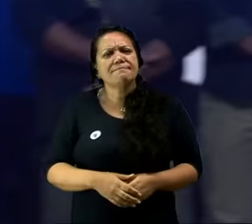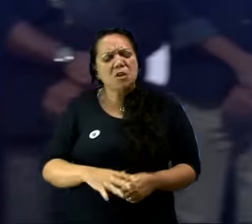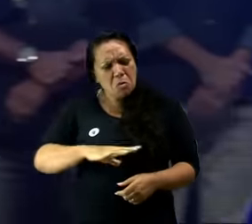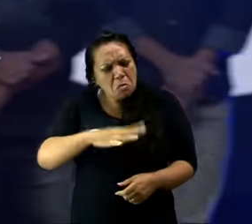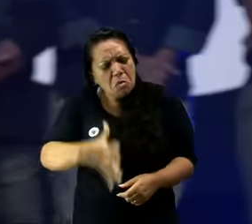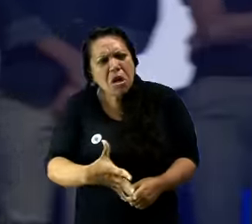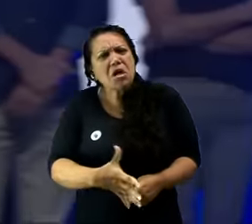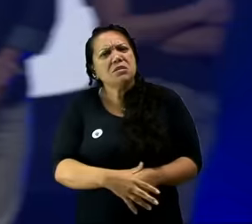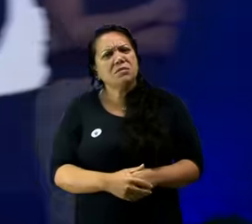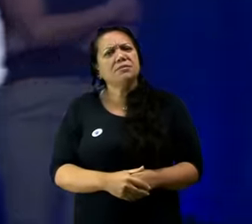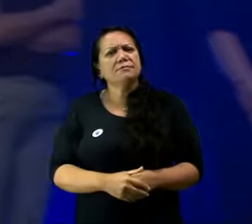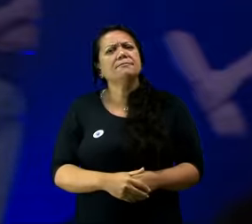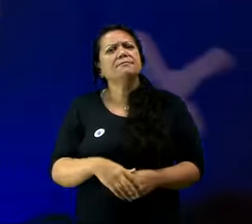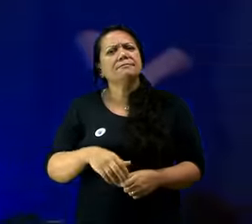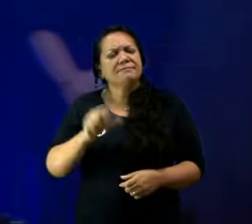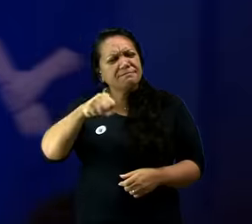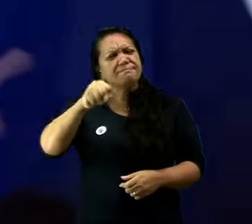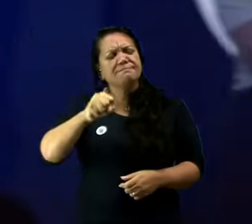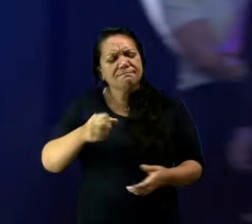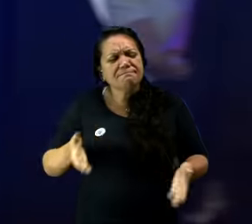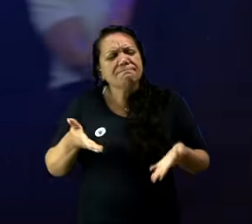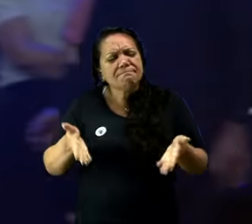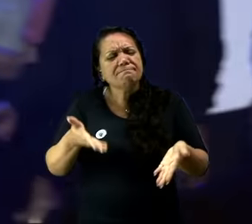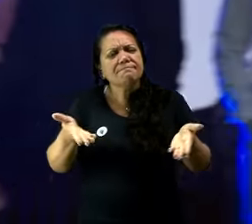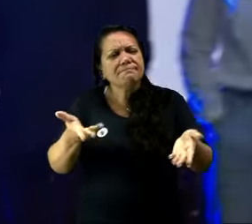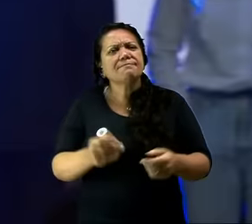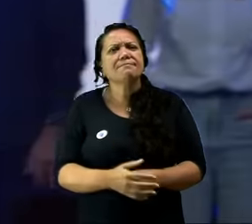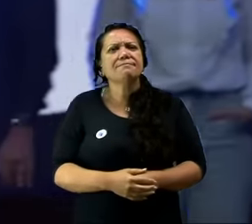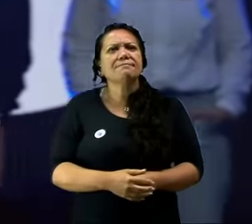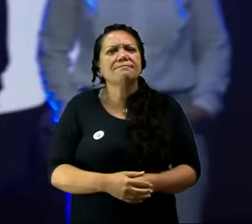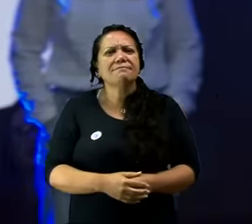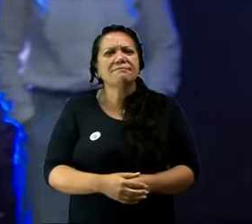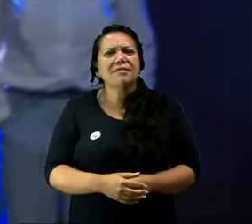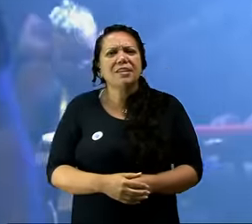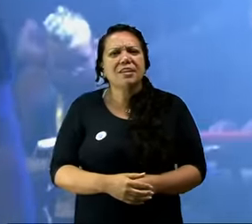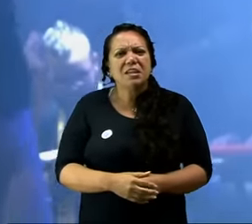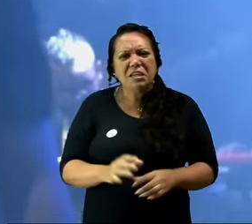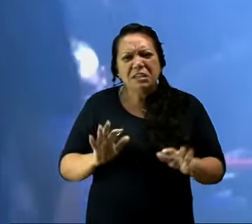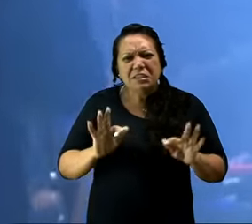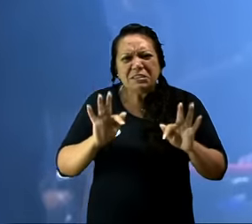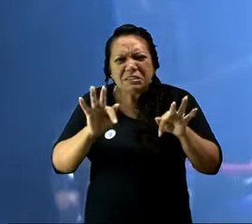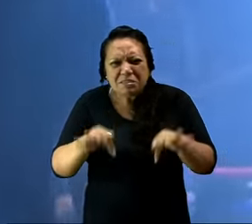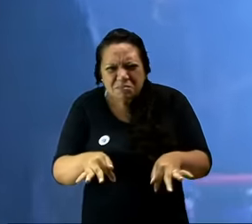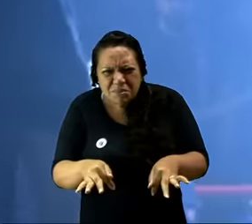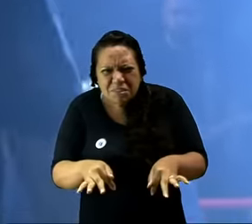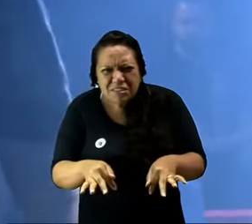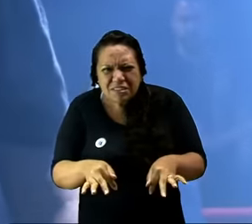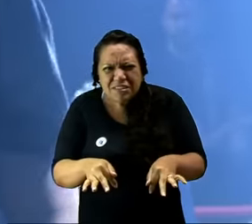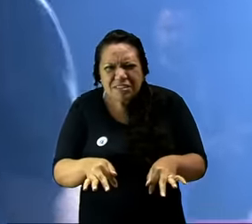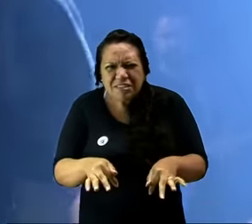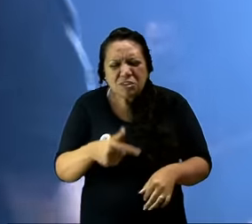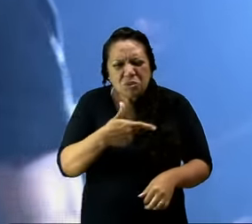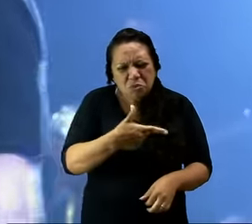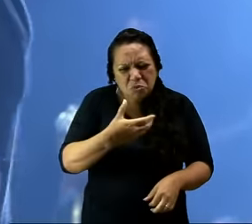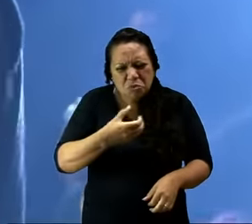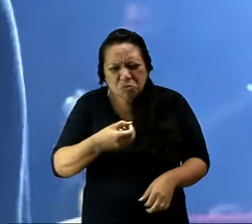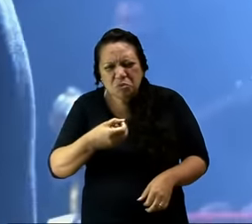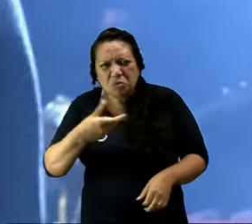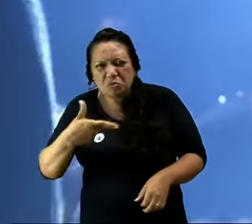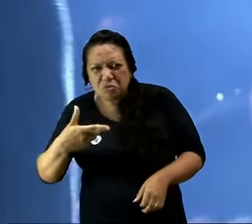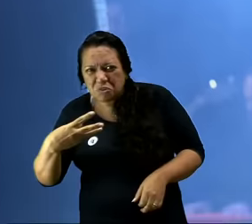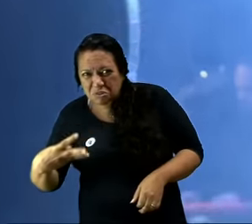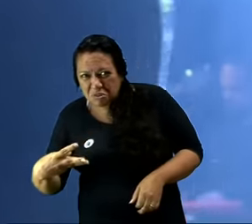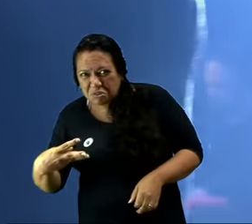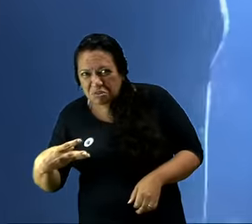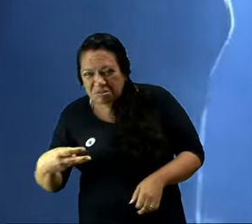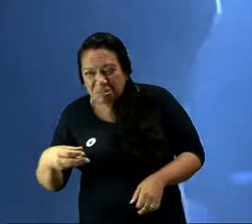é a noite para a gente fazer isso. Irmão, eu me recuso a terminar 2023 com achismo. Vou repetir,